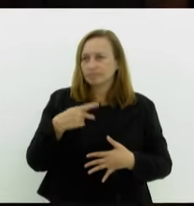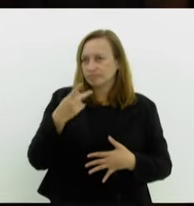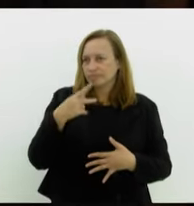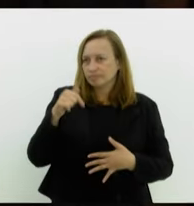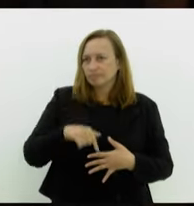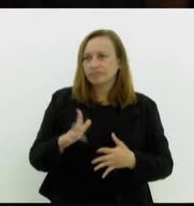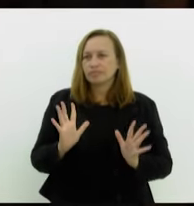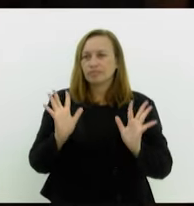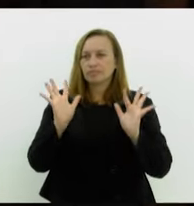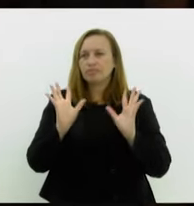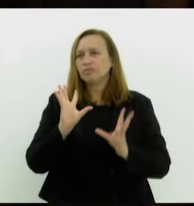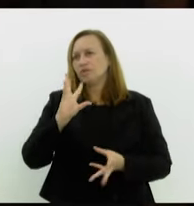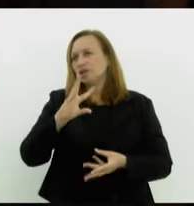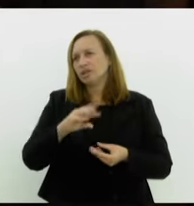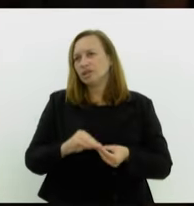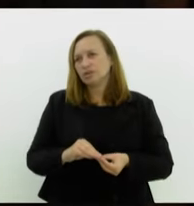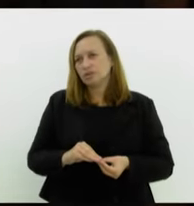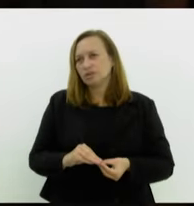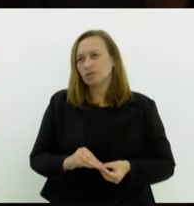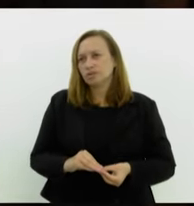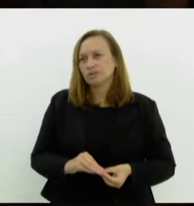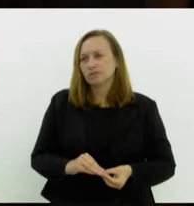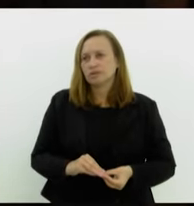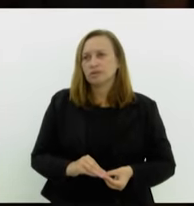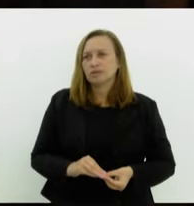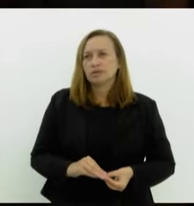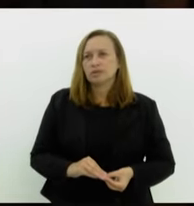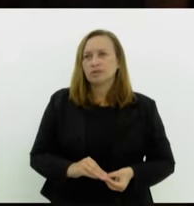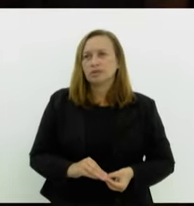encerrar minha fala antecipando